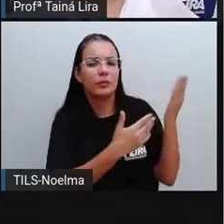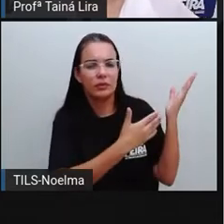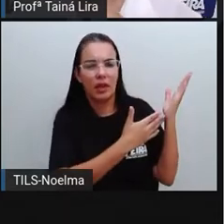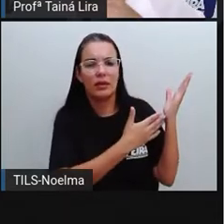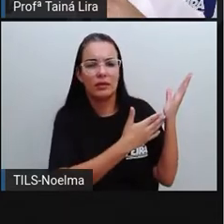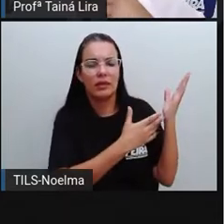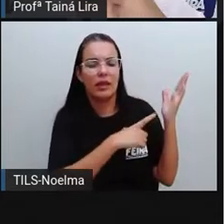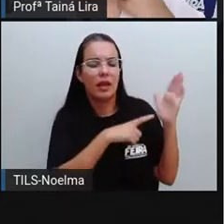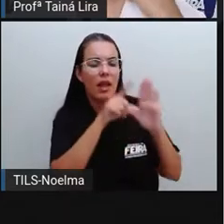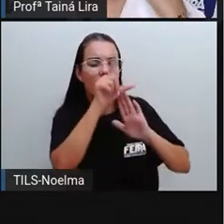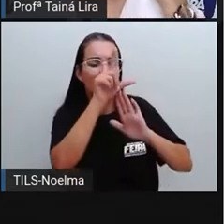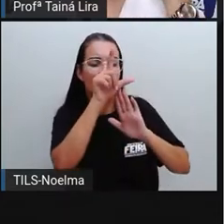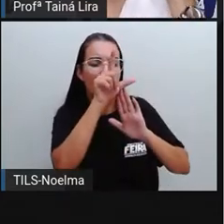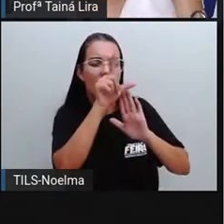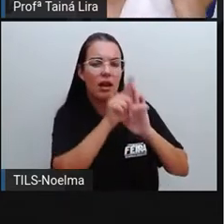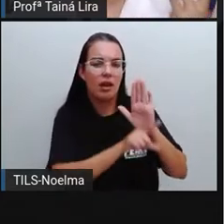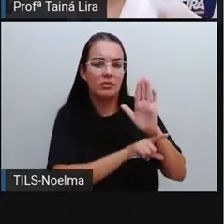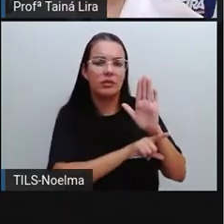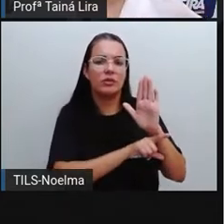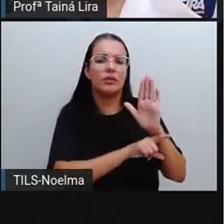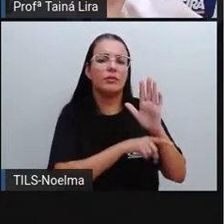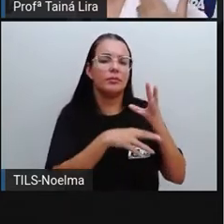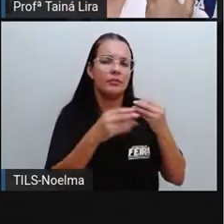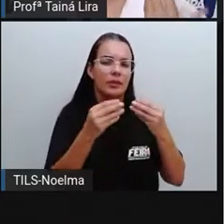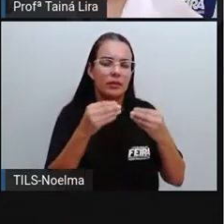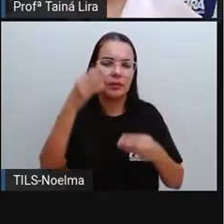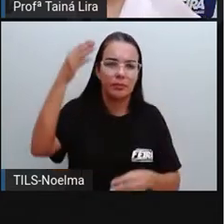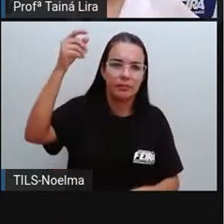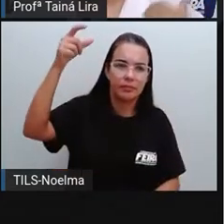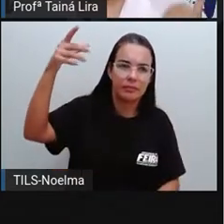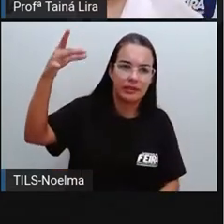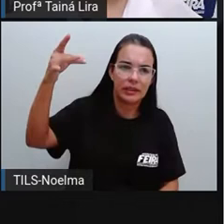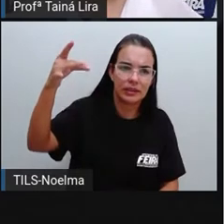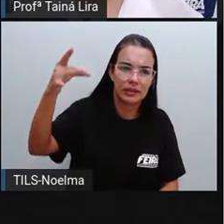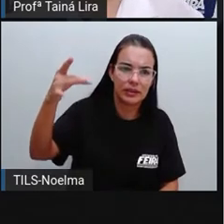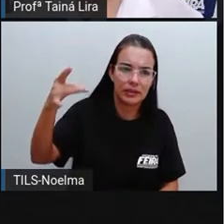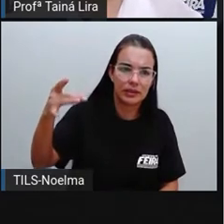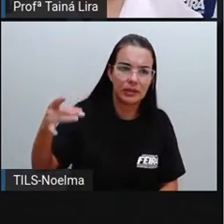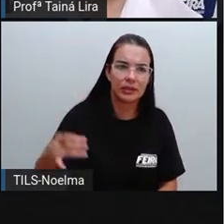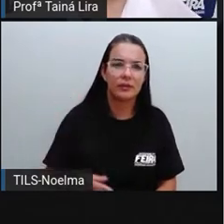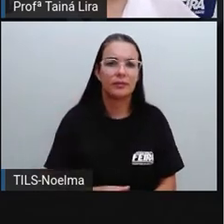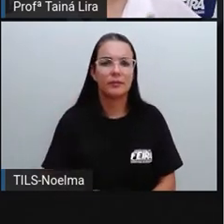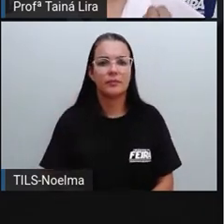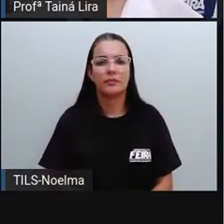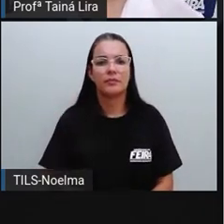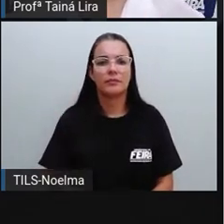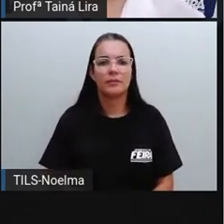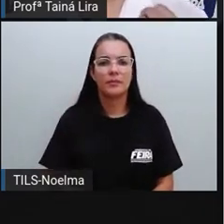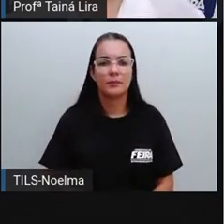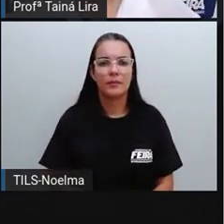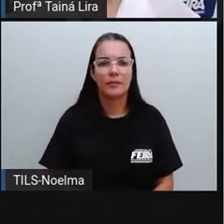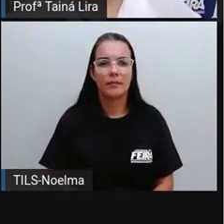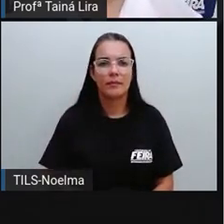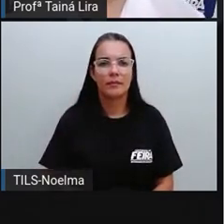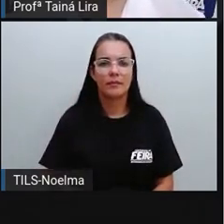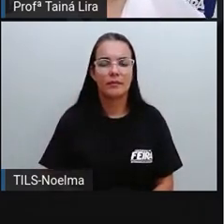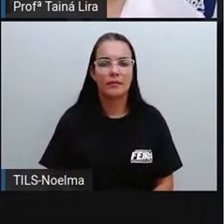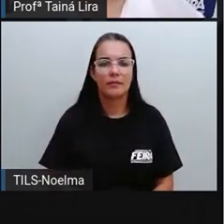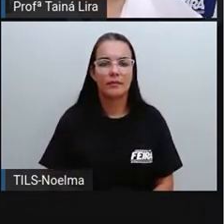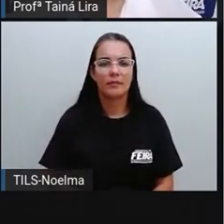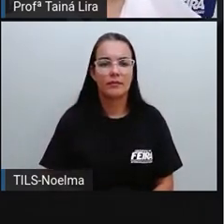trouxe. Existem ainda outros jogos, tá bom? Canastra,